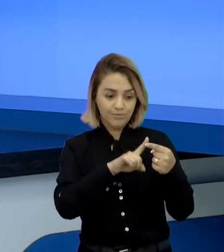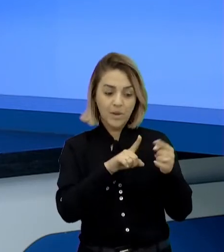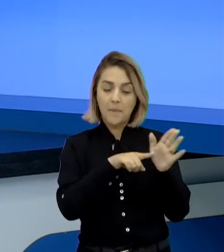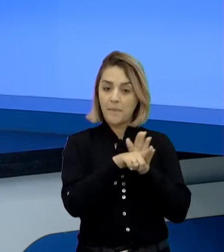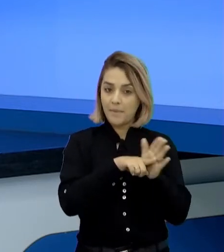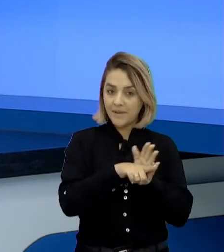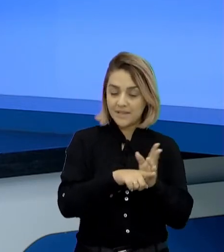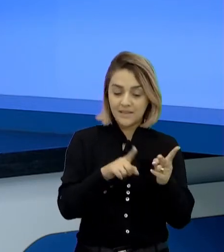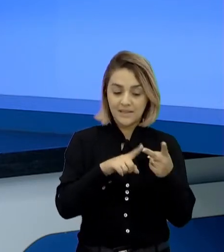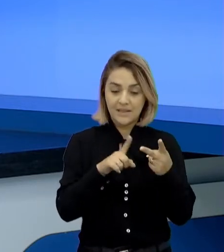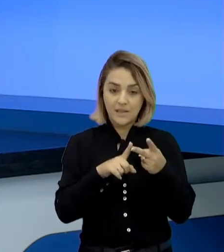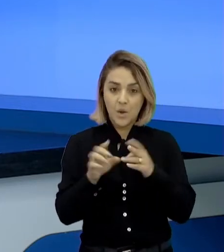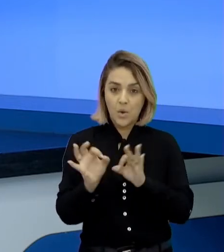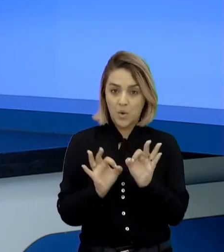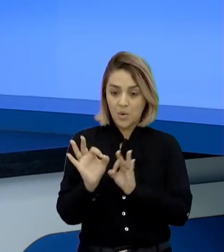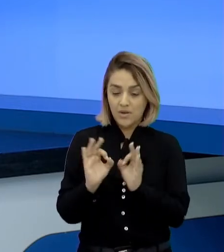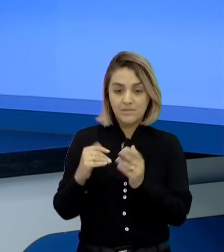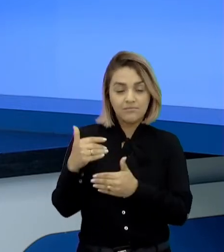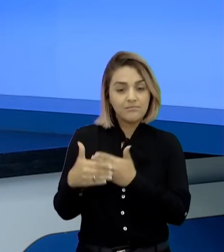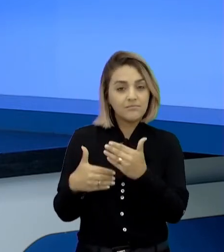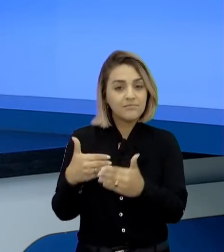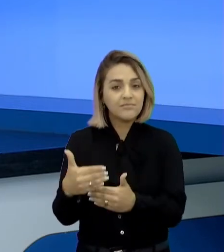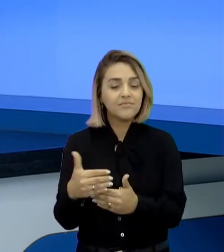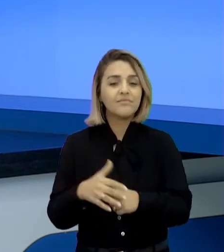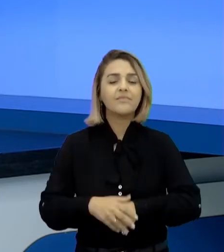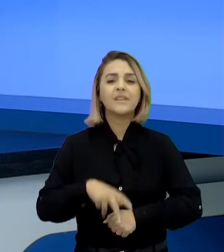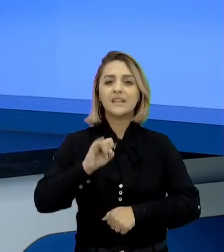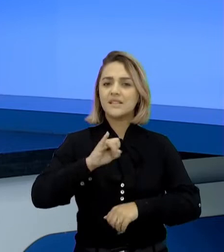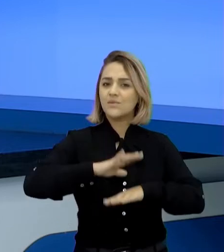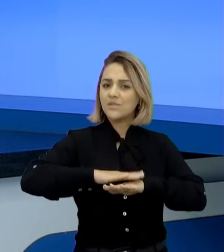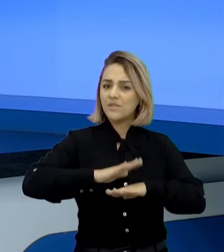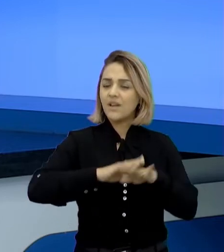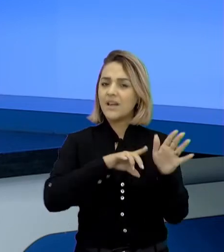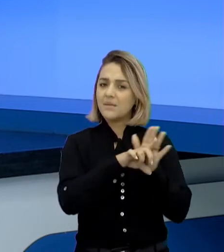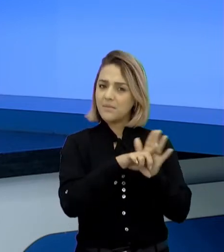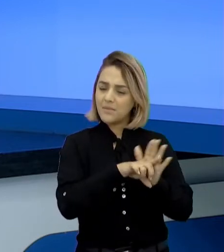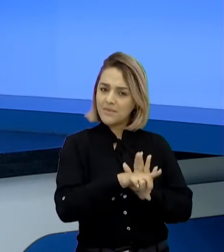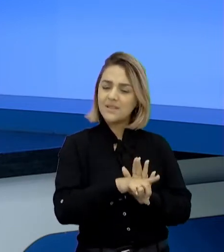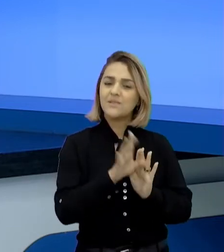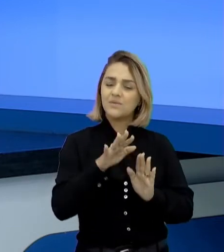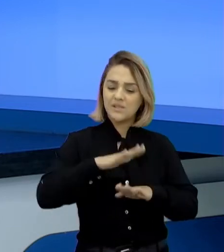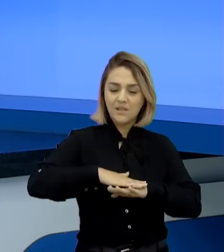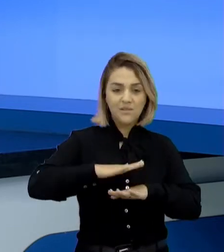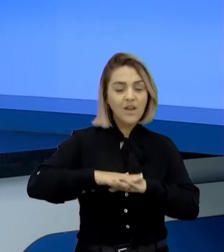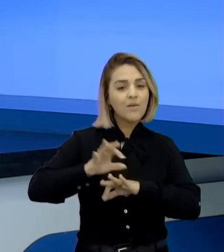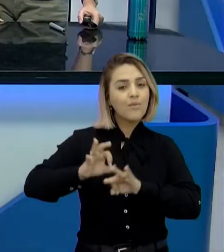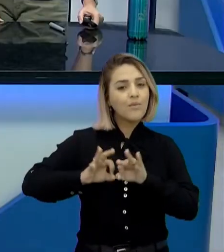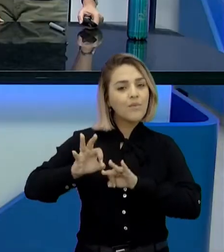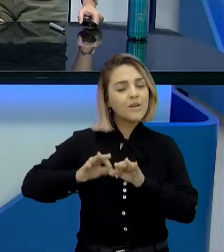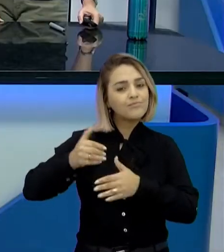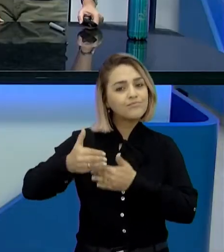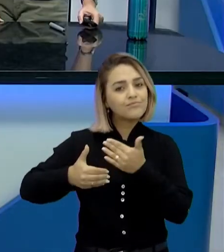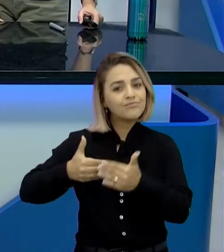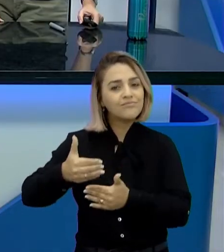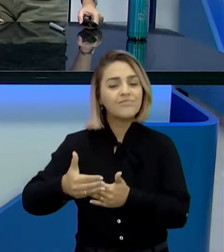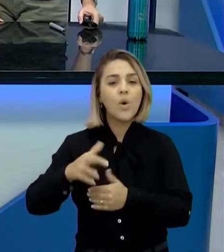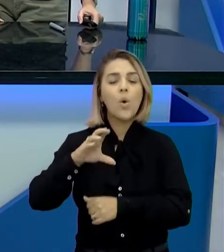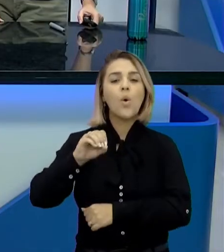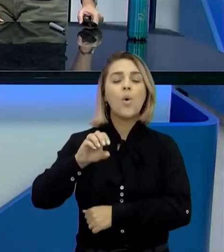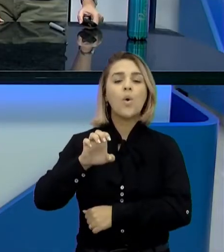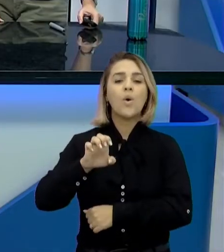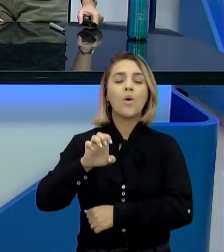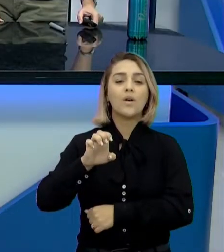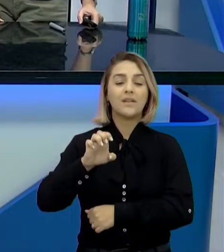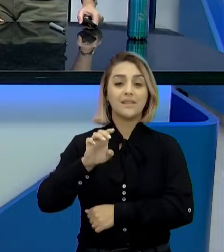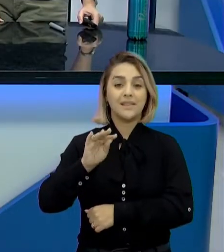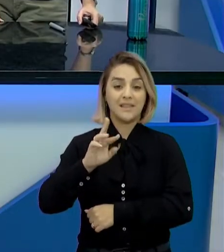o roteiro. Mas, na verdade, quando você faz... até para você fazer a pesquisa, você já faz um roteiro, né? Sim. E aí, ainda... Por isso que